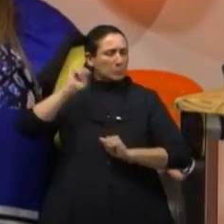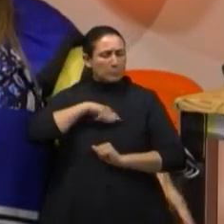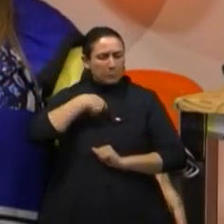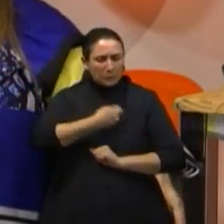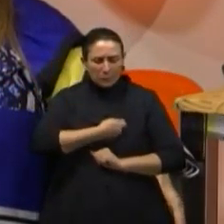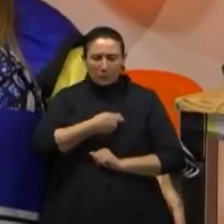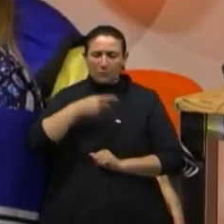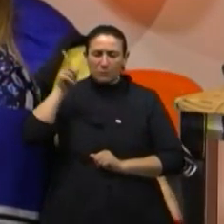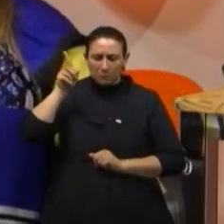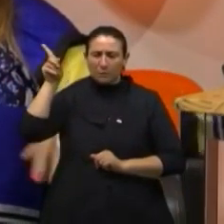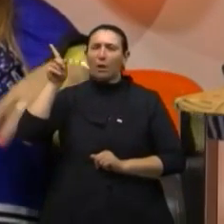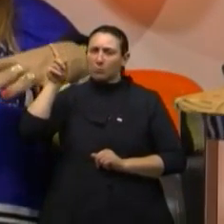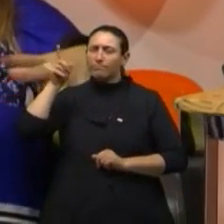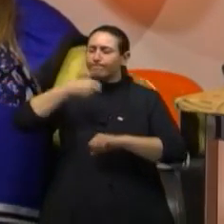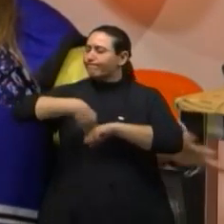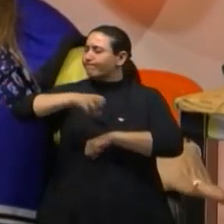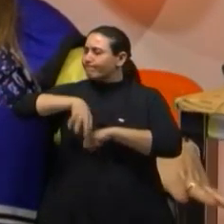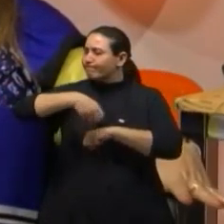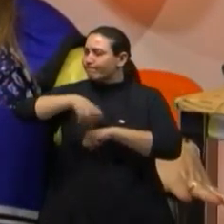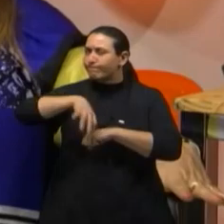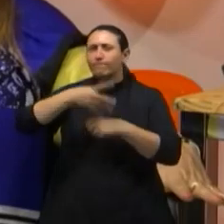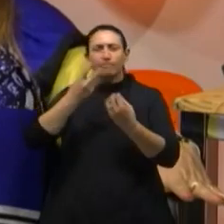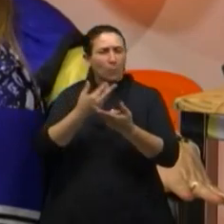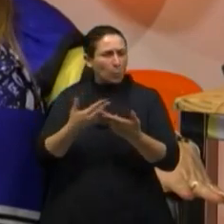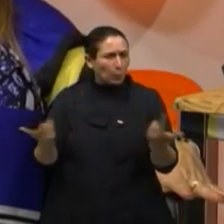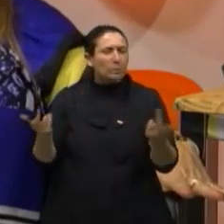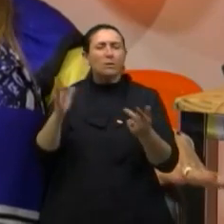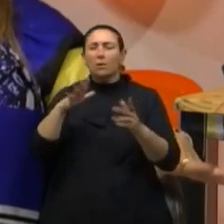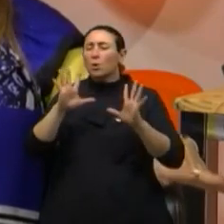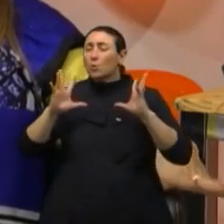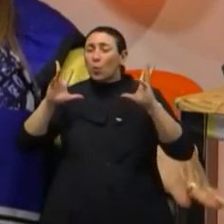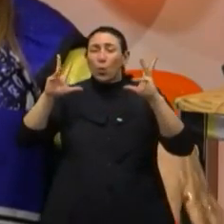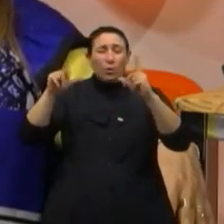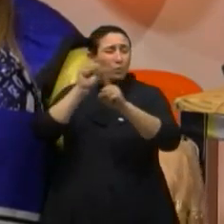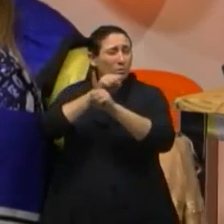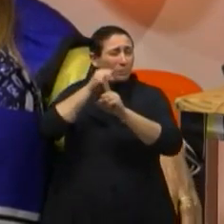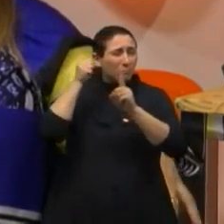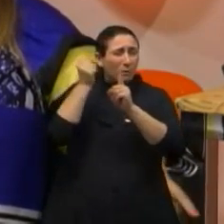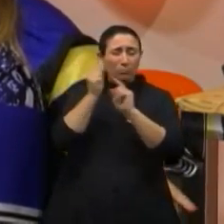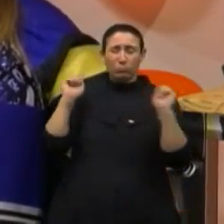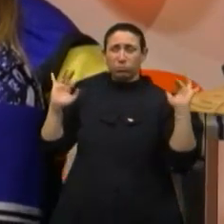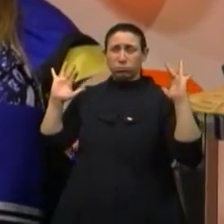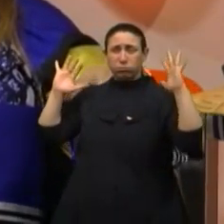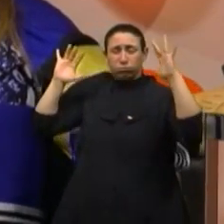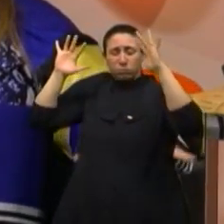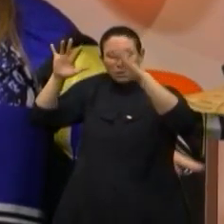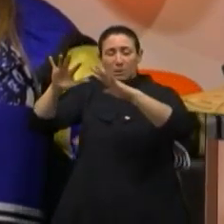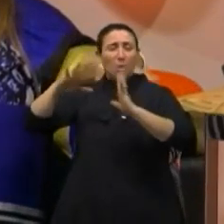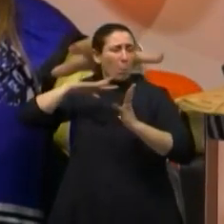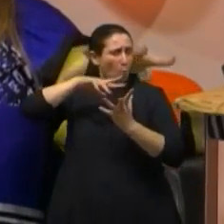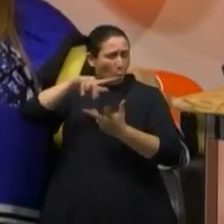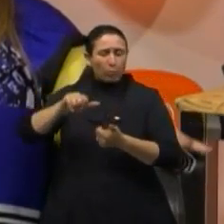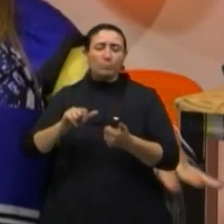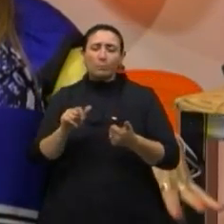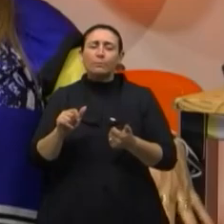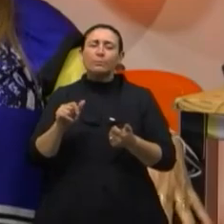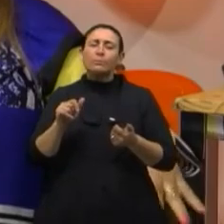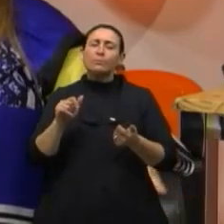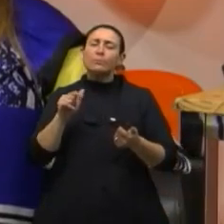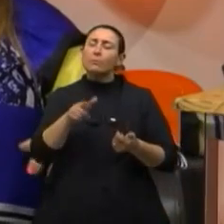várias recomendações foi toda sociedade científica Mundial discutir e sempre é